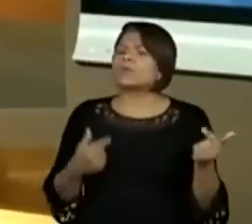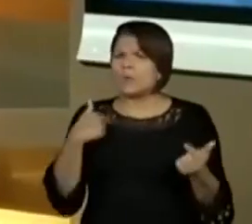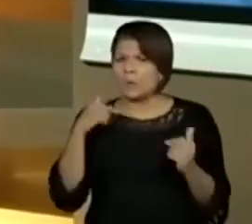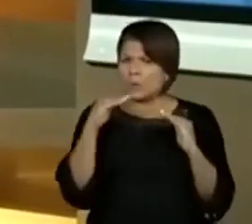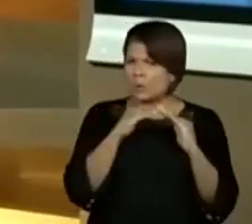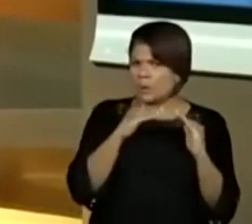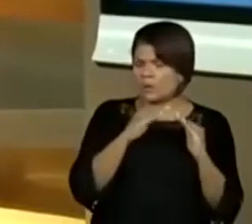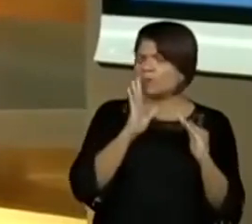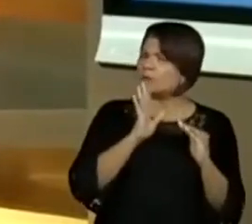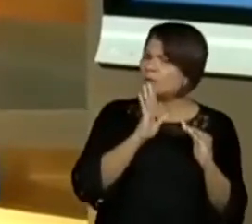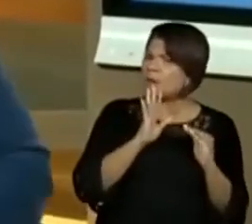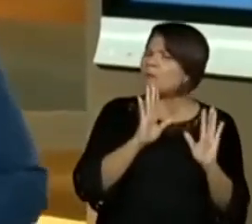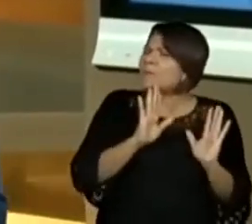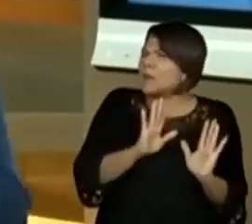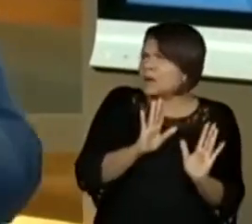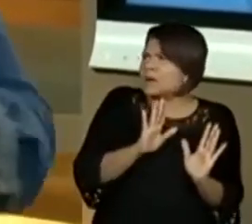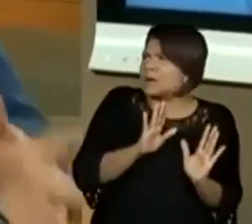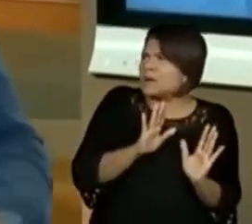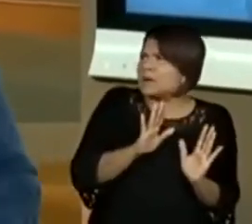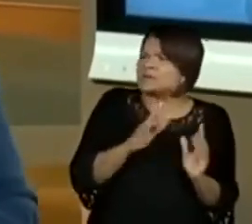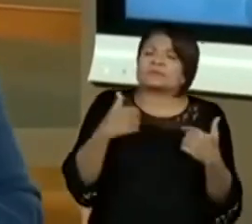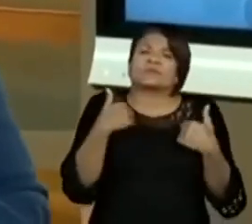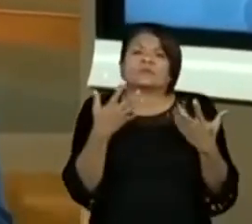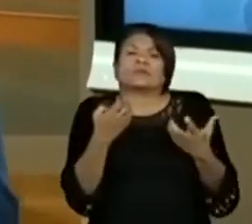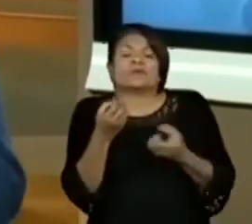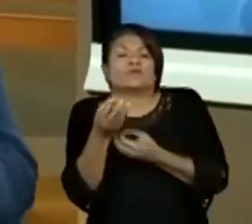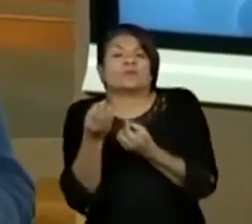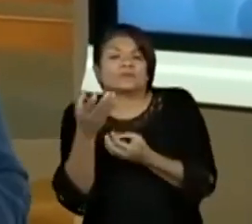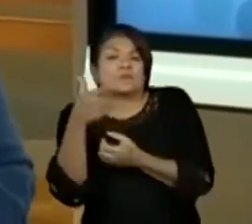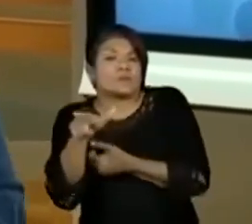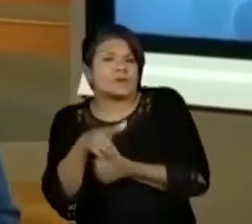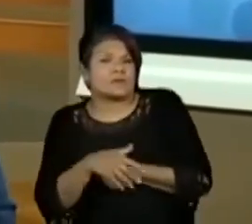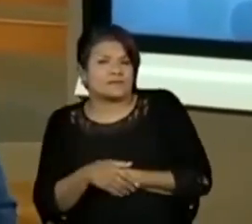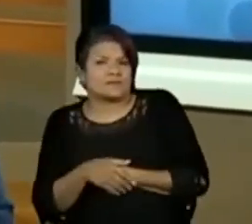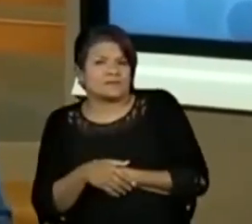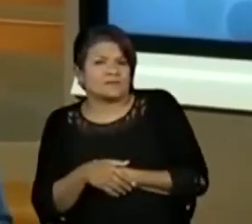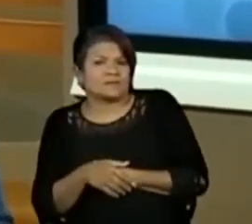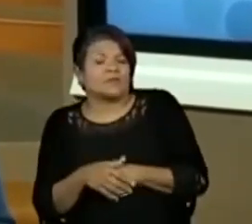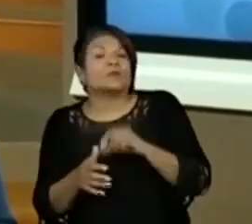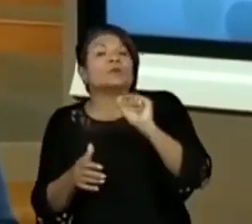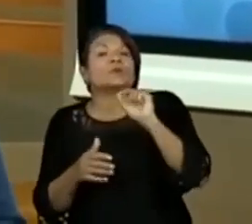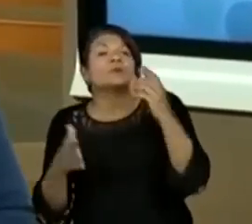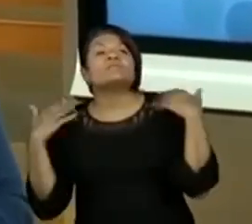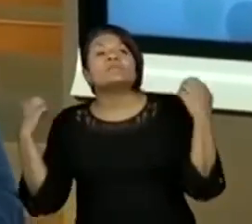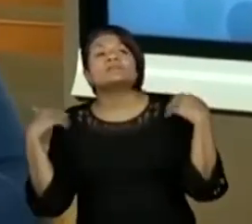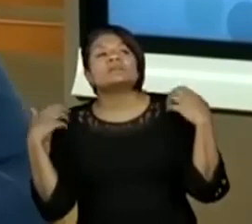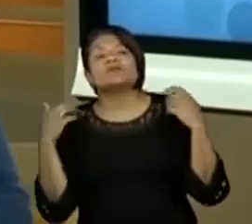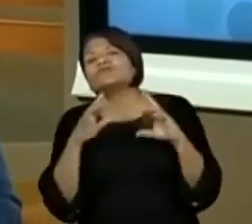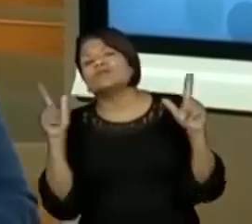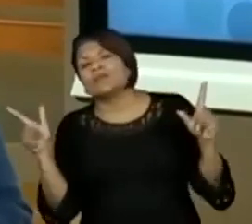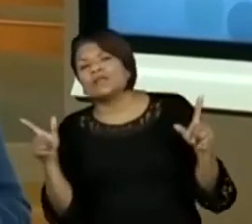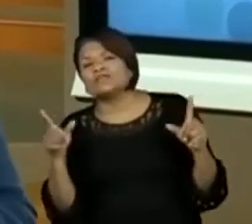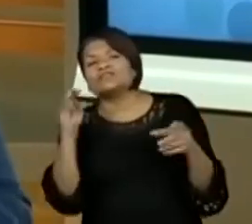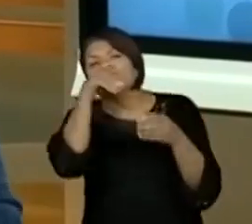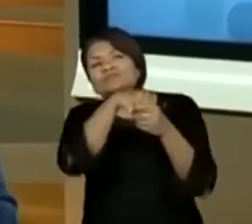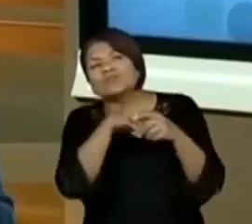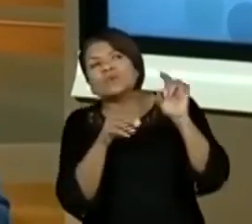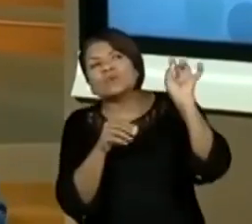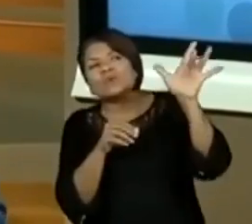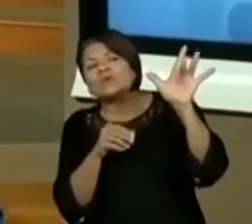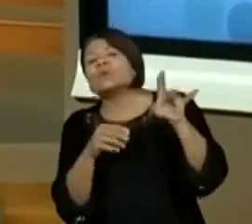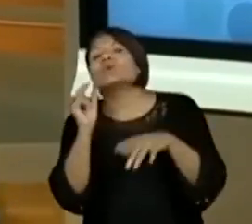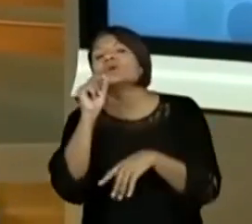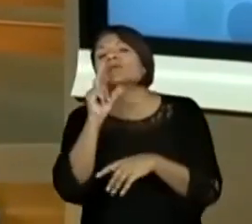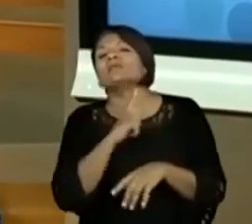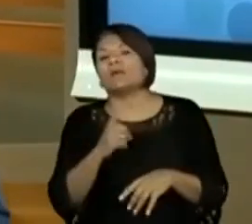eu acho legal, mas eu queria mais informação. O que poderia ter de diferente nesses passeios? Isso que é interessante quando a gente tem a